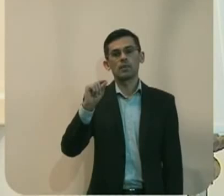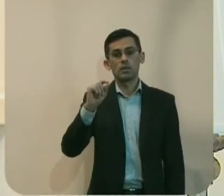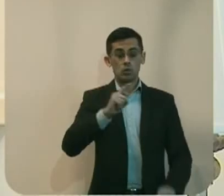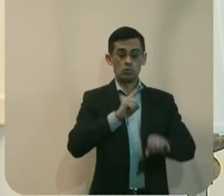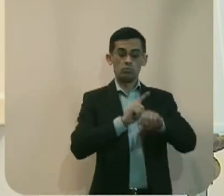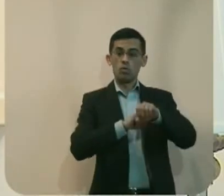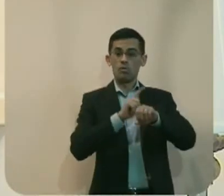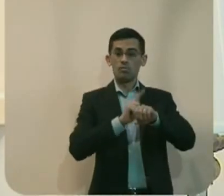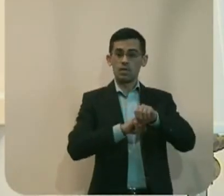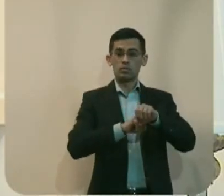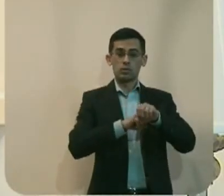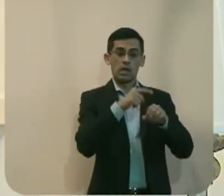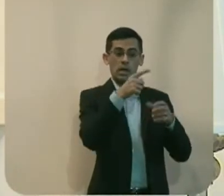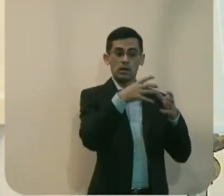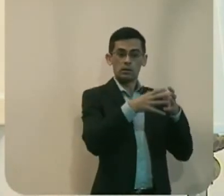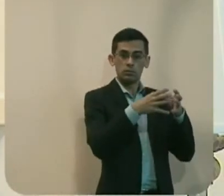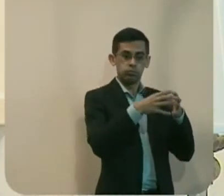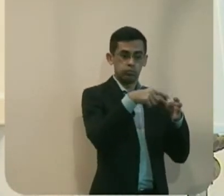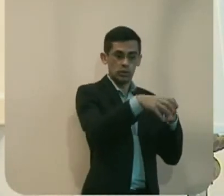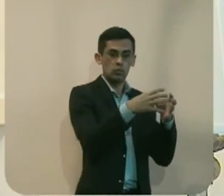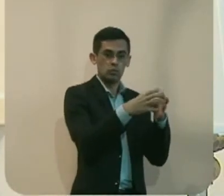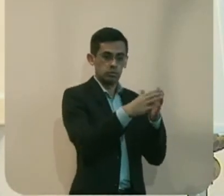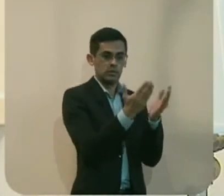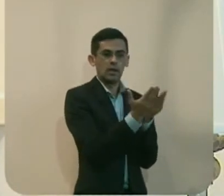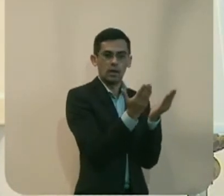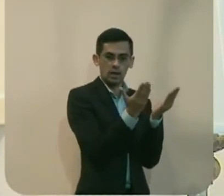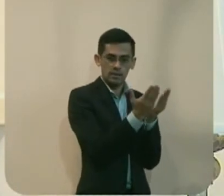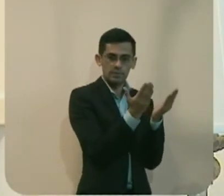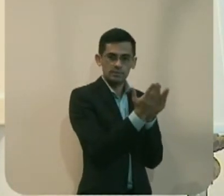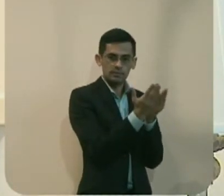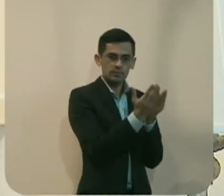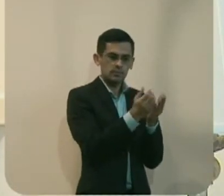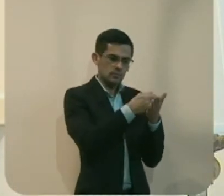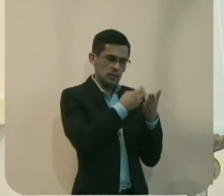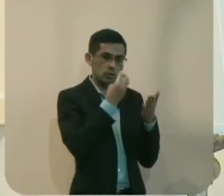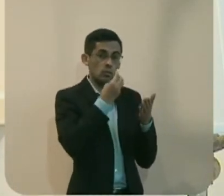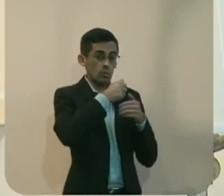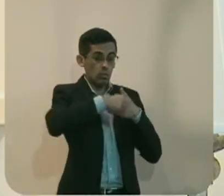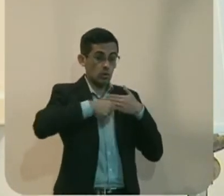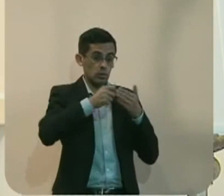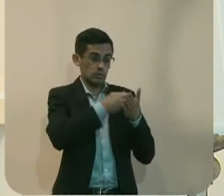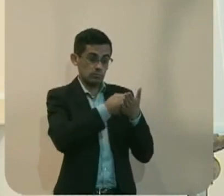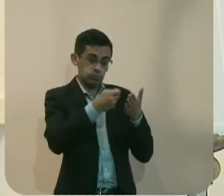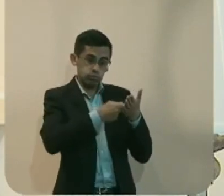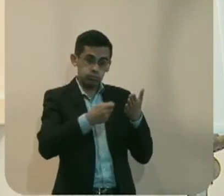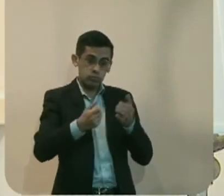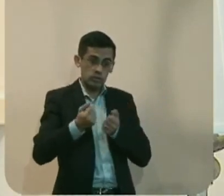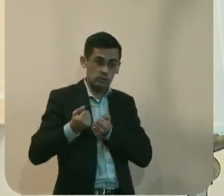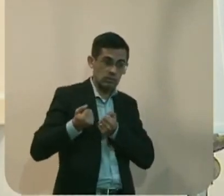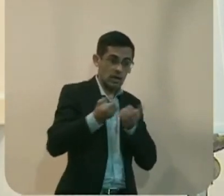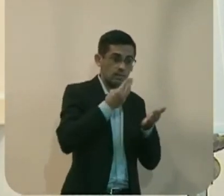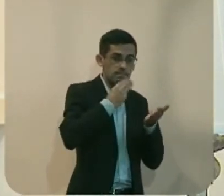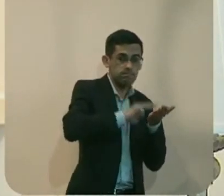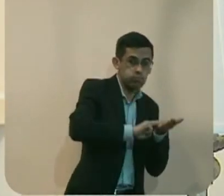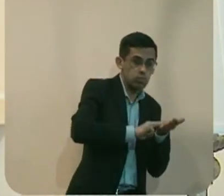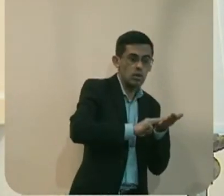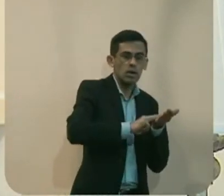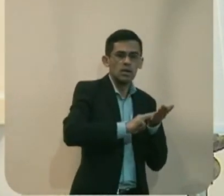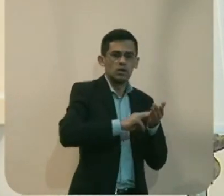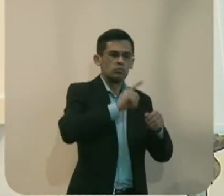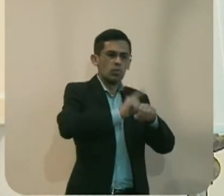meio daquela comunidade cristã a quem ele estava escrevendo, de judeus, no meio